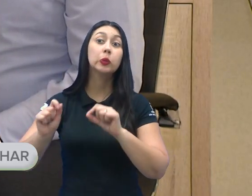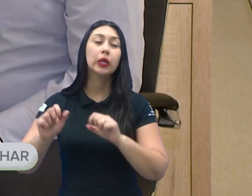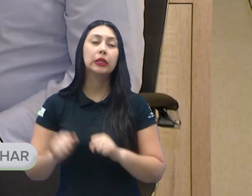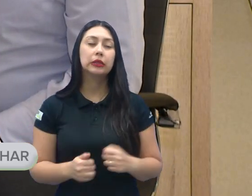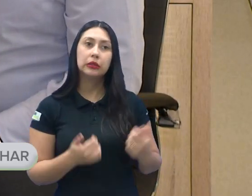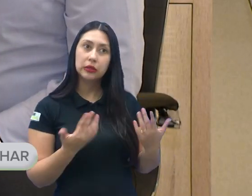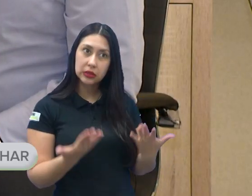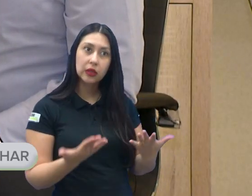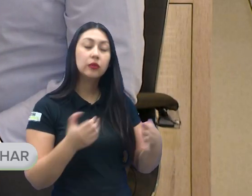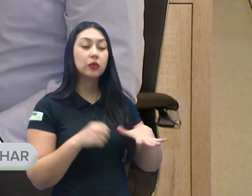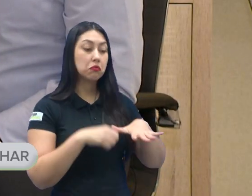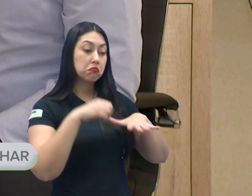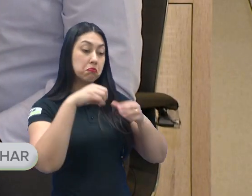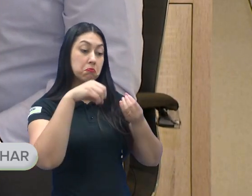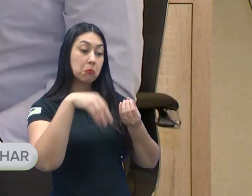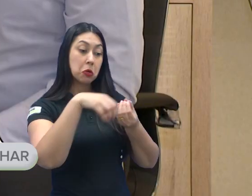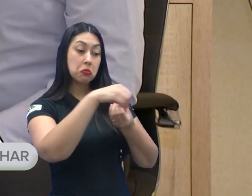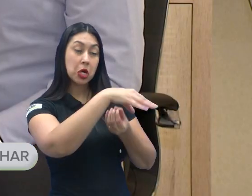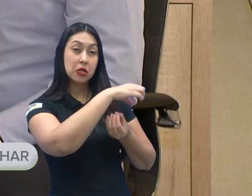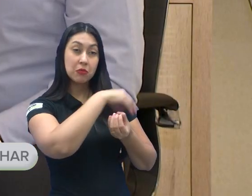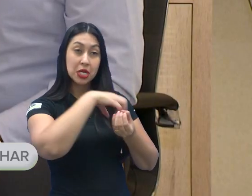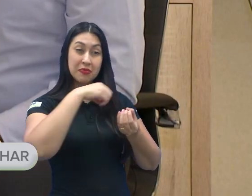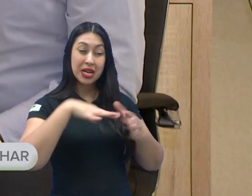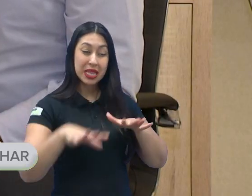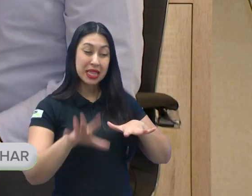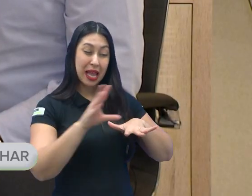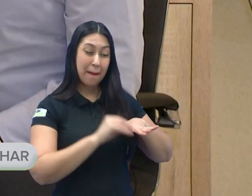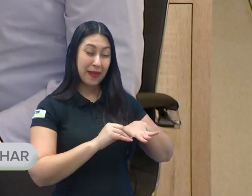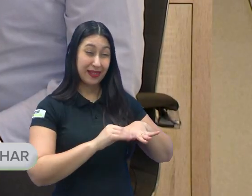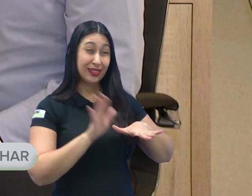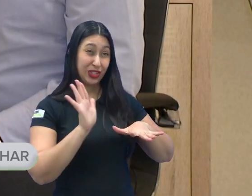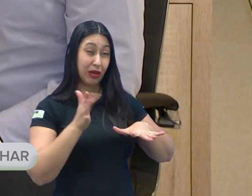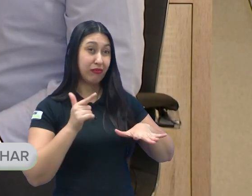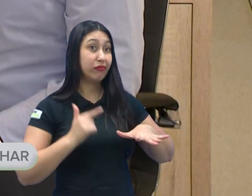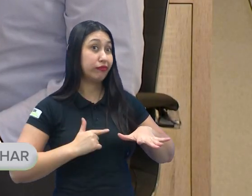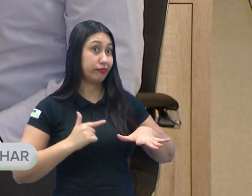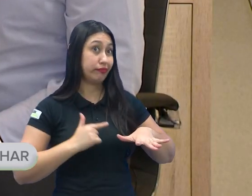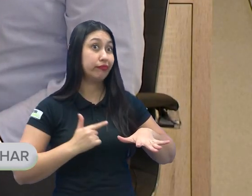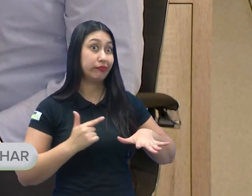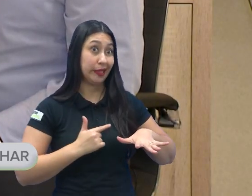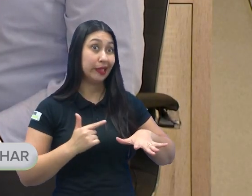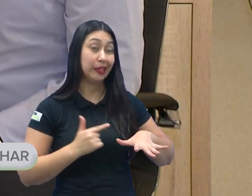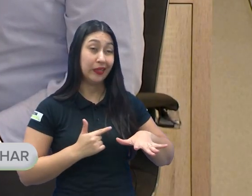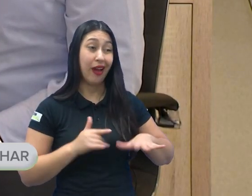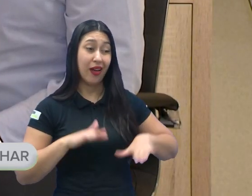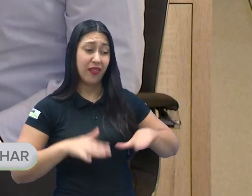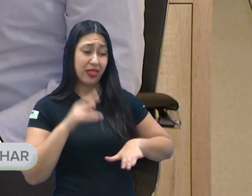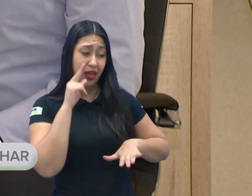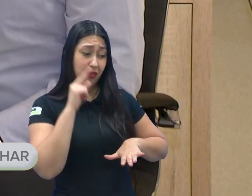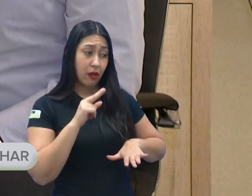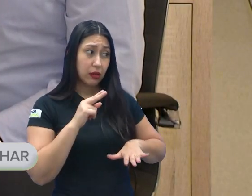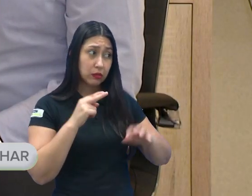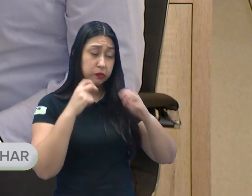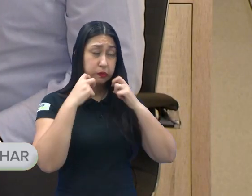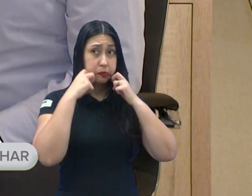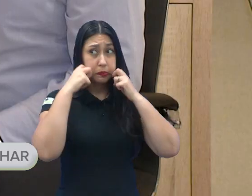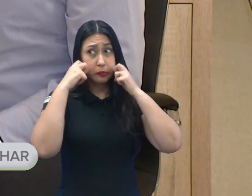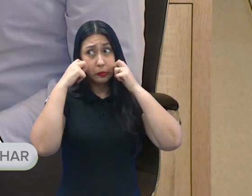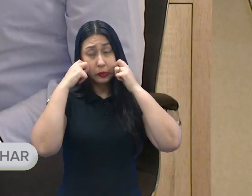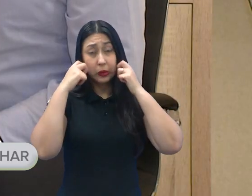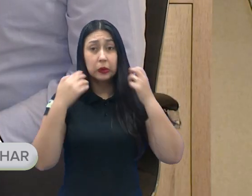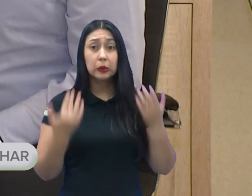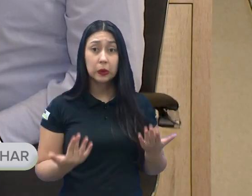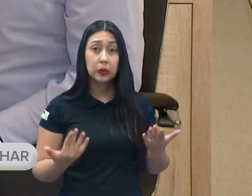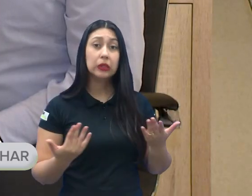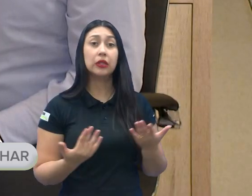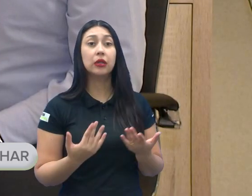micose, esteticamente, né, ela já não é legal. Então, ela interfere muito na autoestima do paciente, né, das mulheres, dos homens também estão